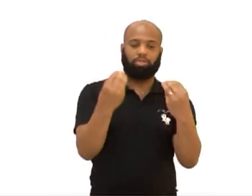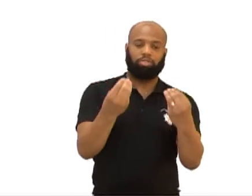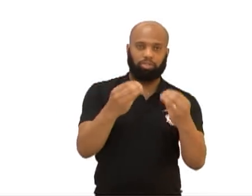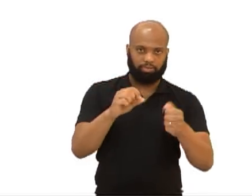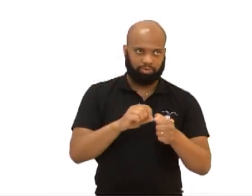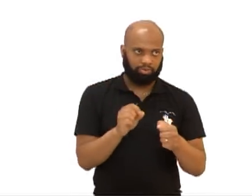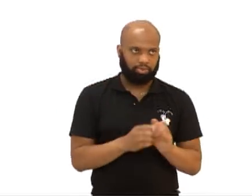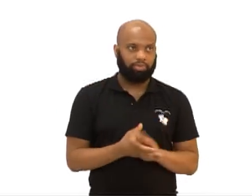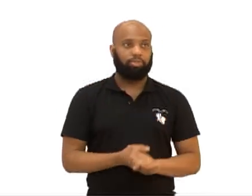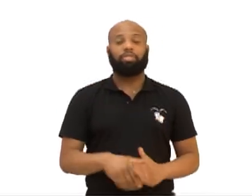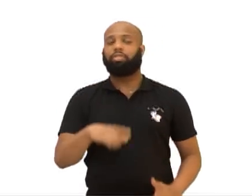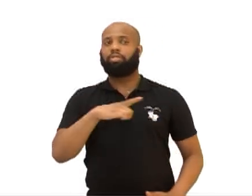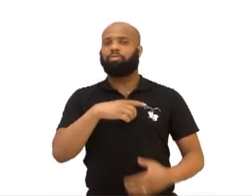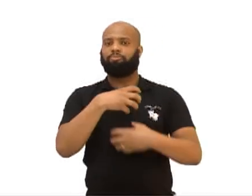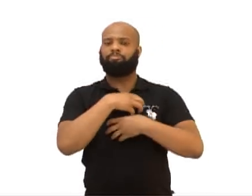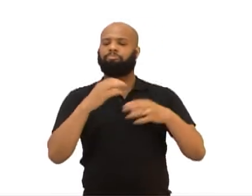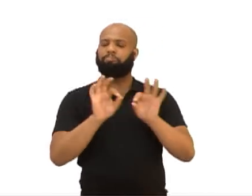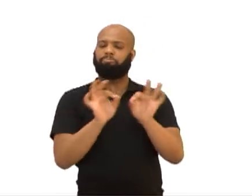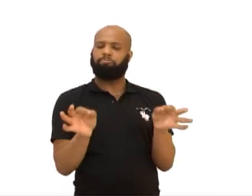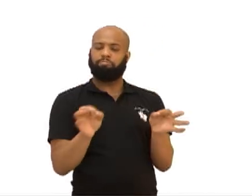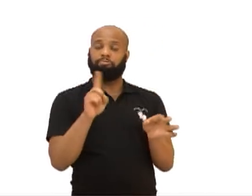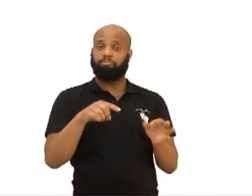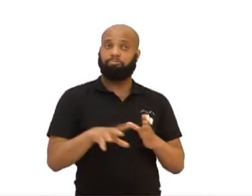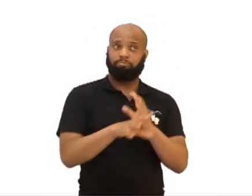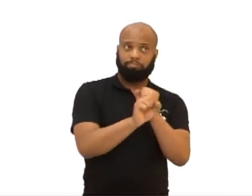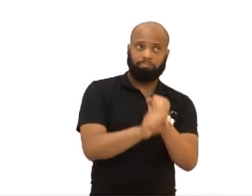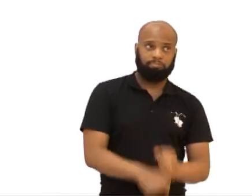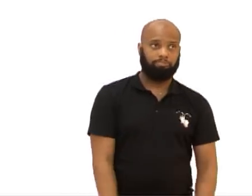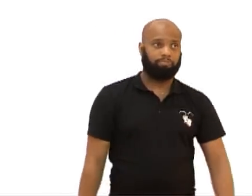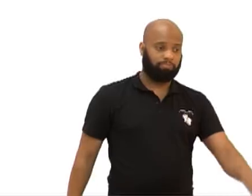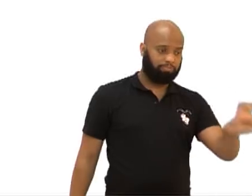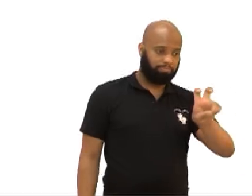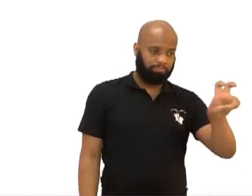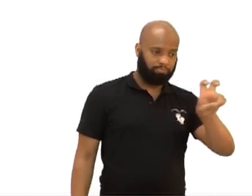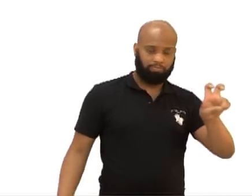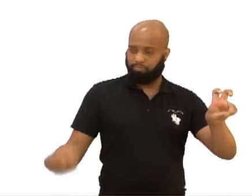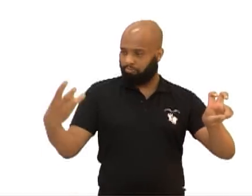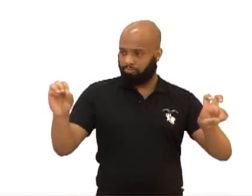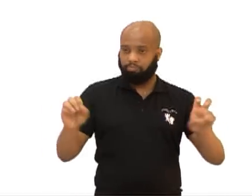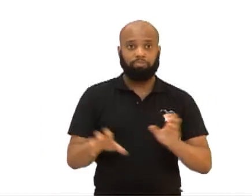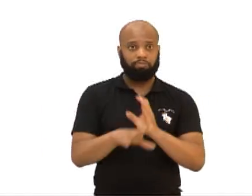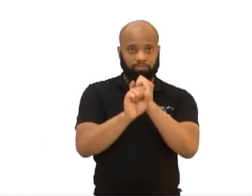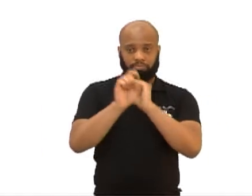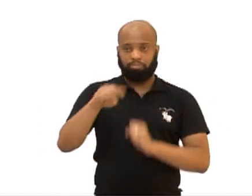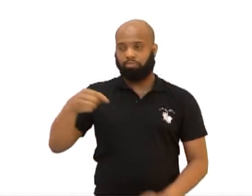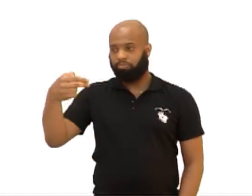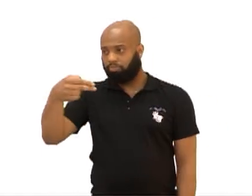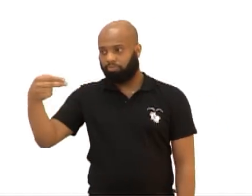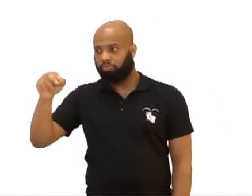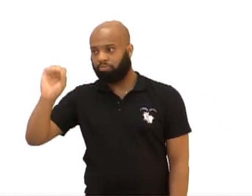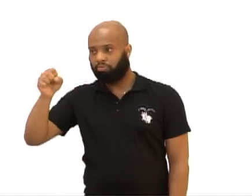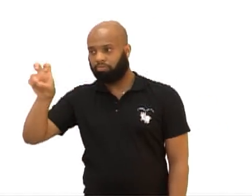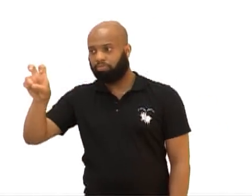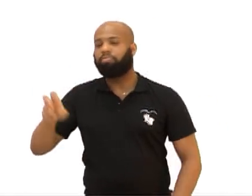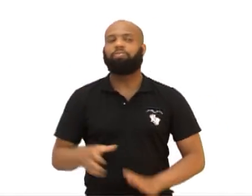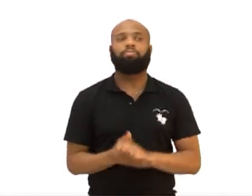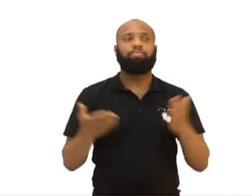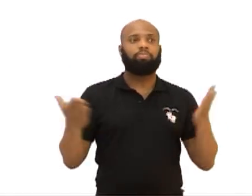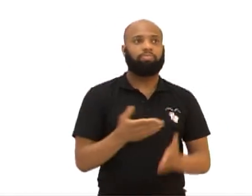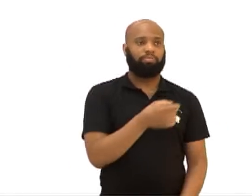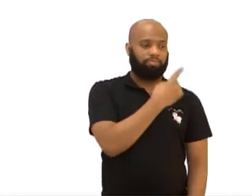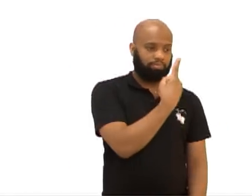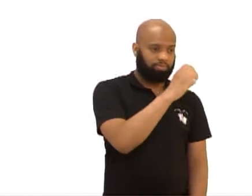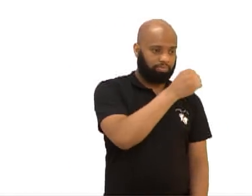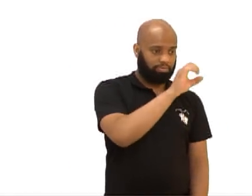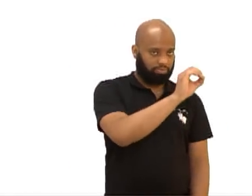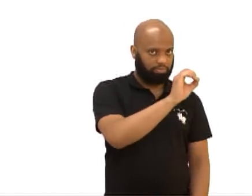fazer? O jeito mais simples é você somar 55 com 30, dá 85 graus. 180